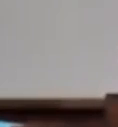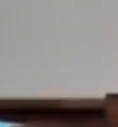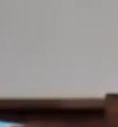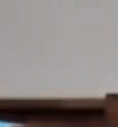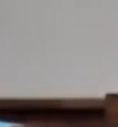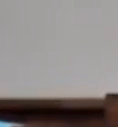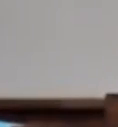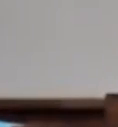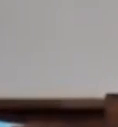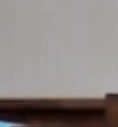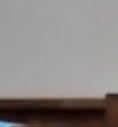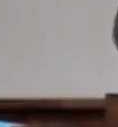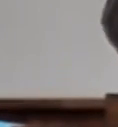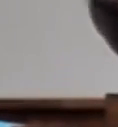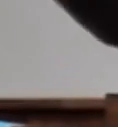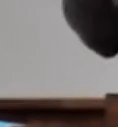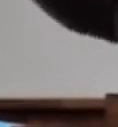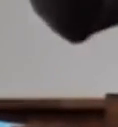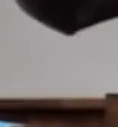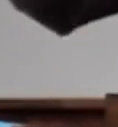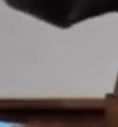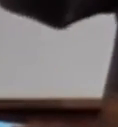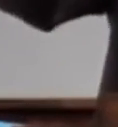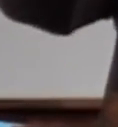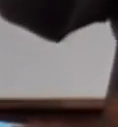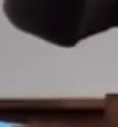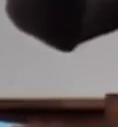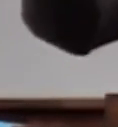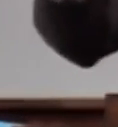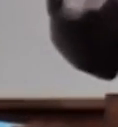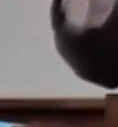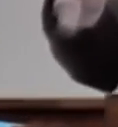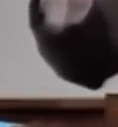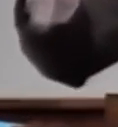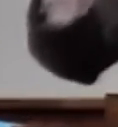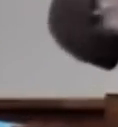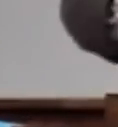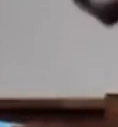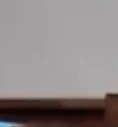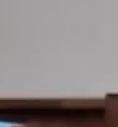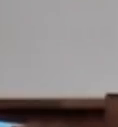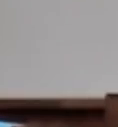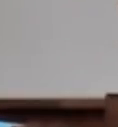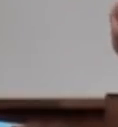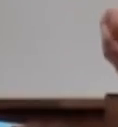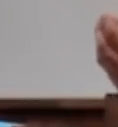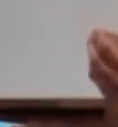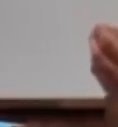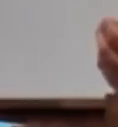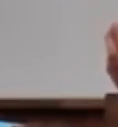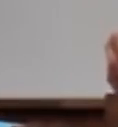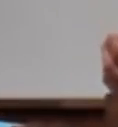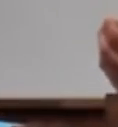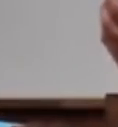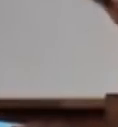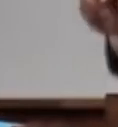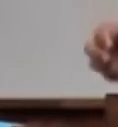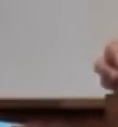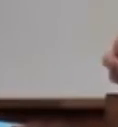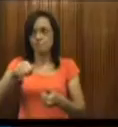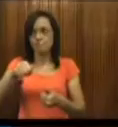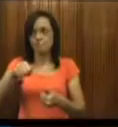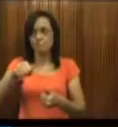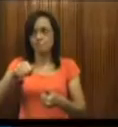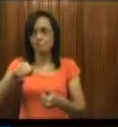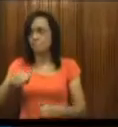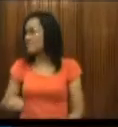aquele jovem entenda que o céu é mais importante do que a terra. que o tesouro no céu é mais importante que o tesouro